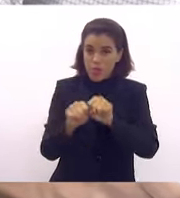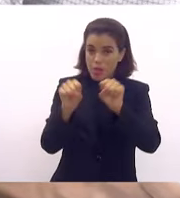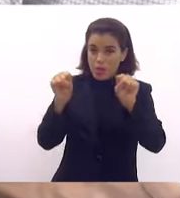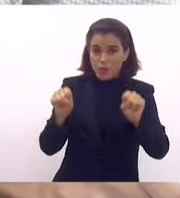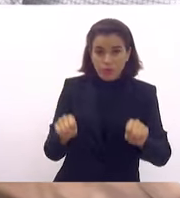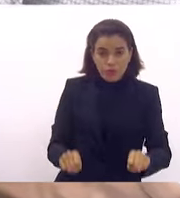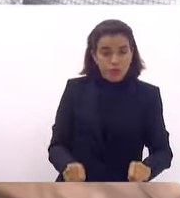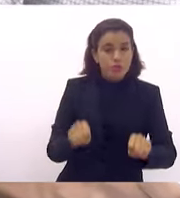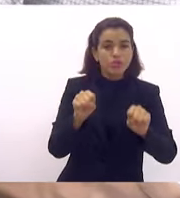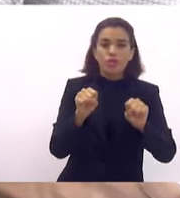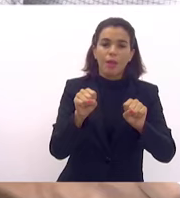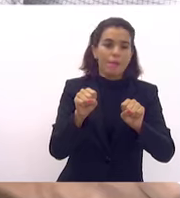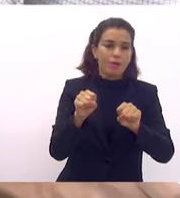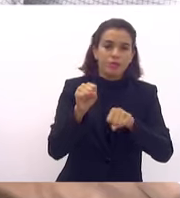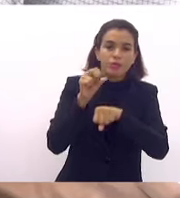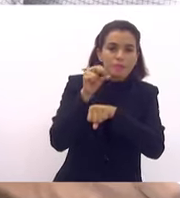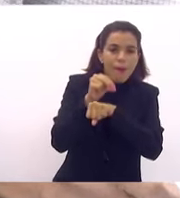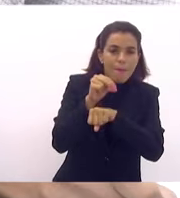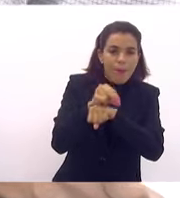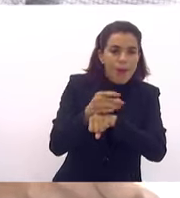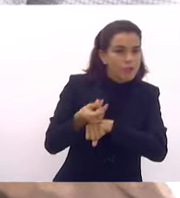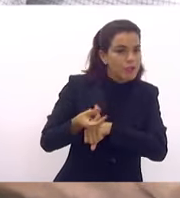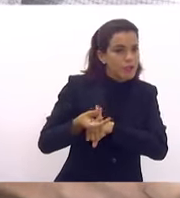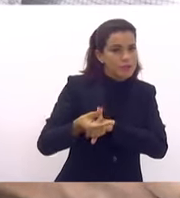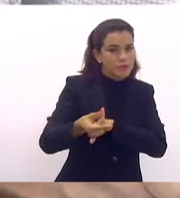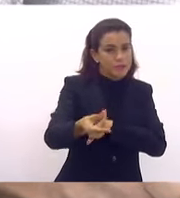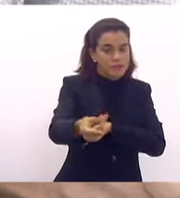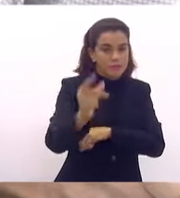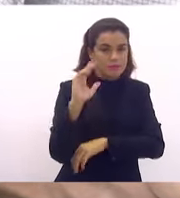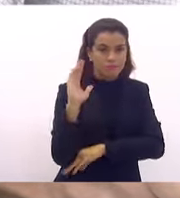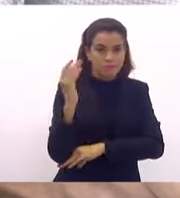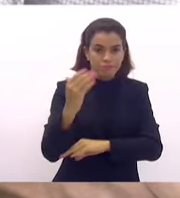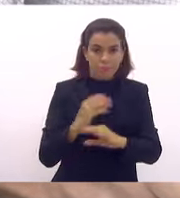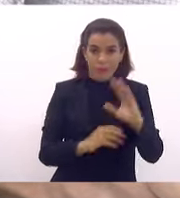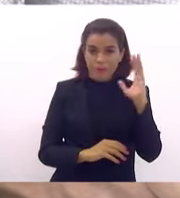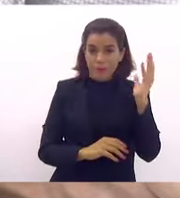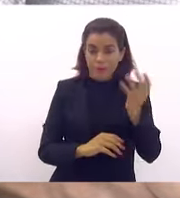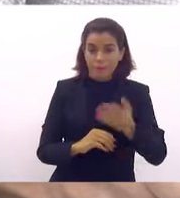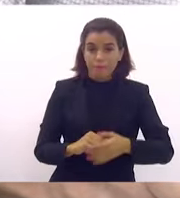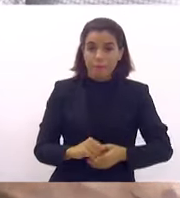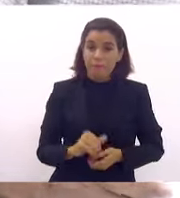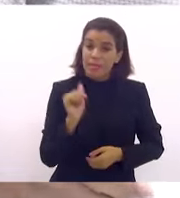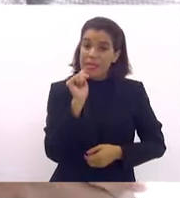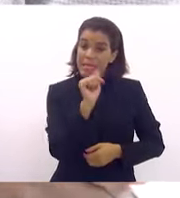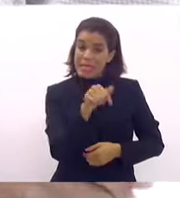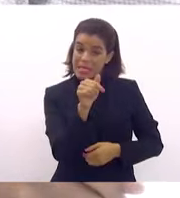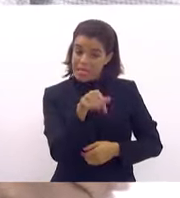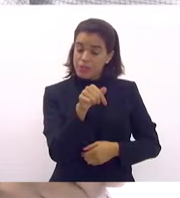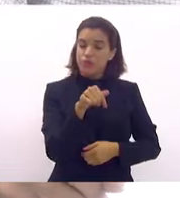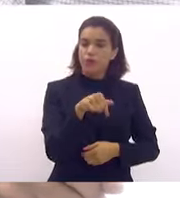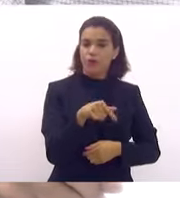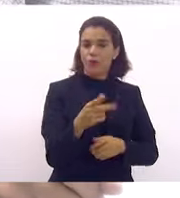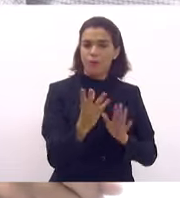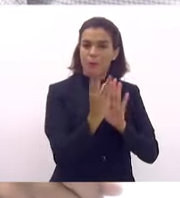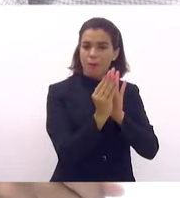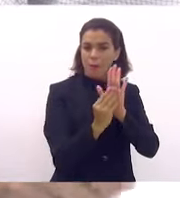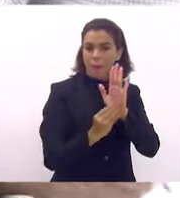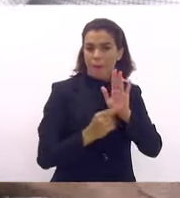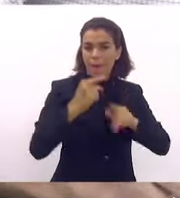unidades de conservação. Todos os outros estados têm. Então, isso foi objeto de uma grande,